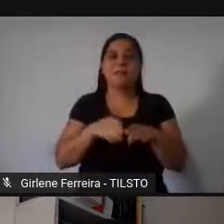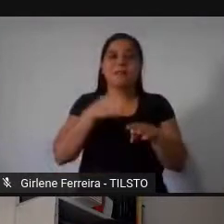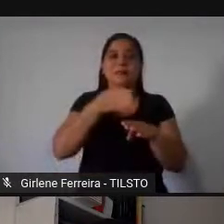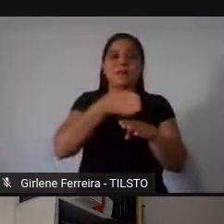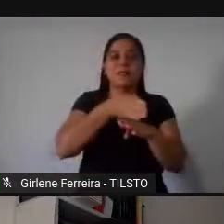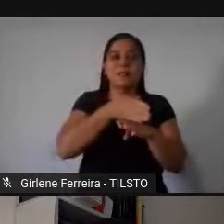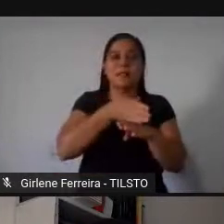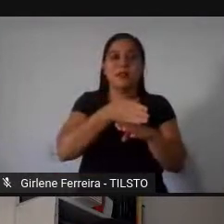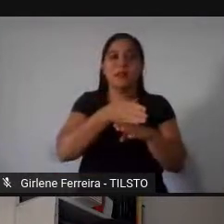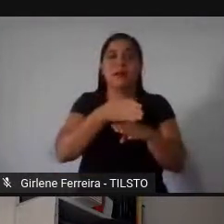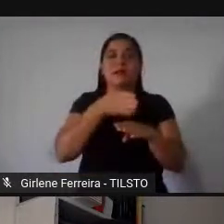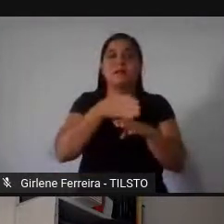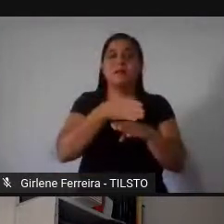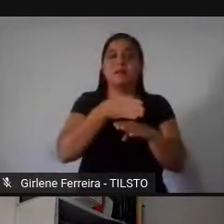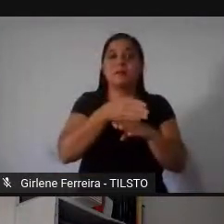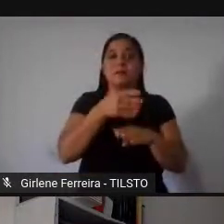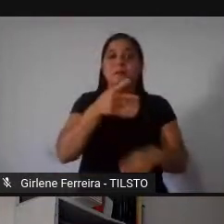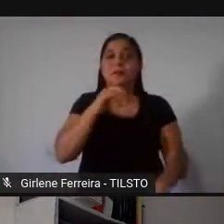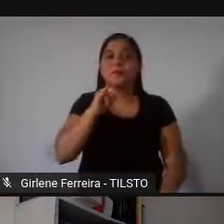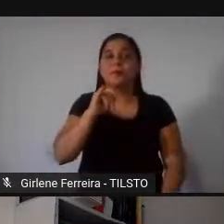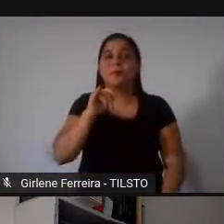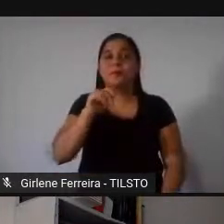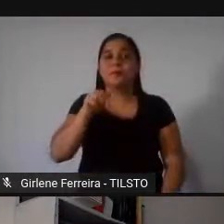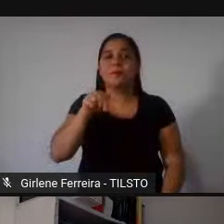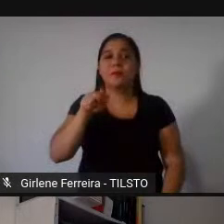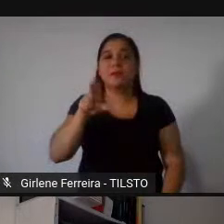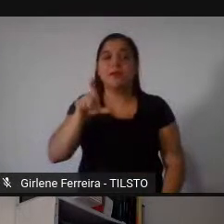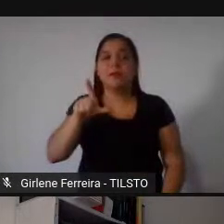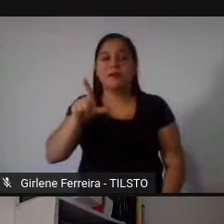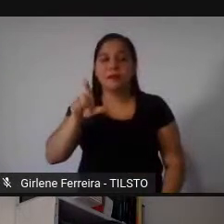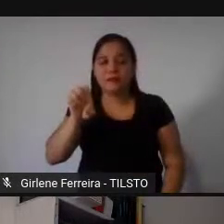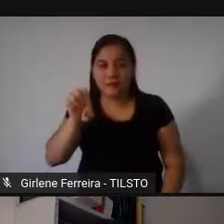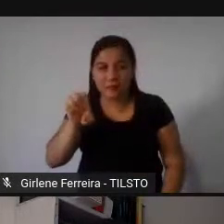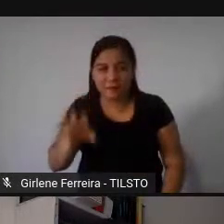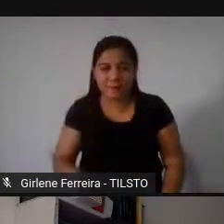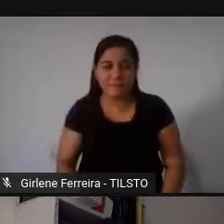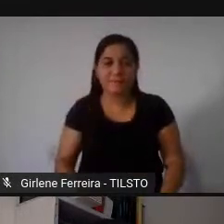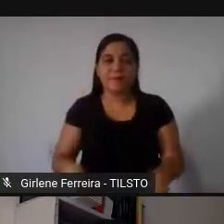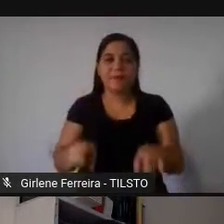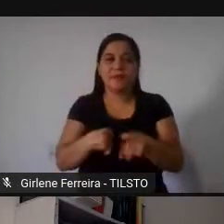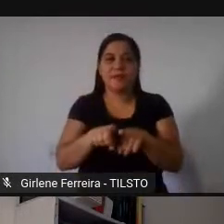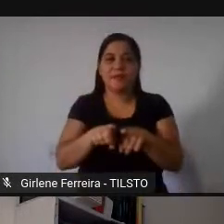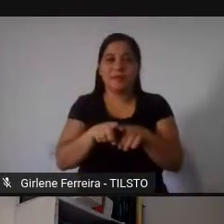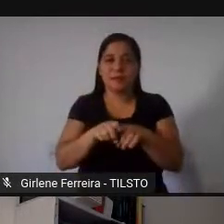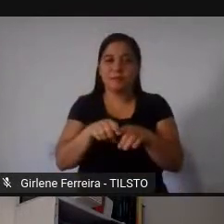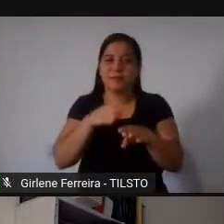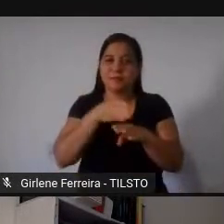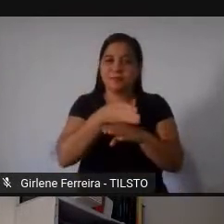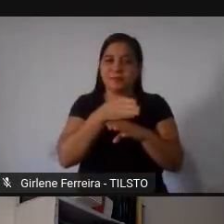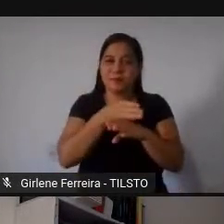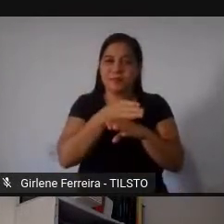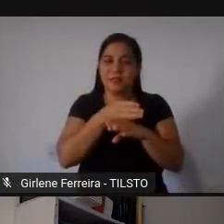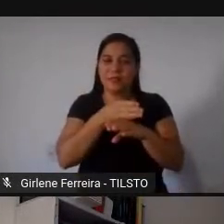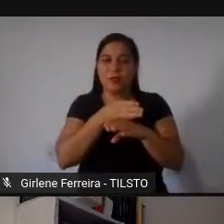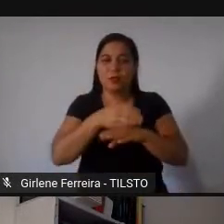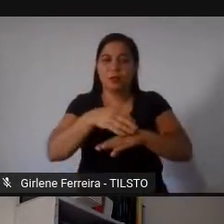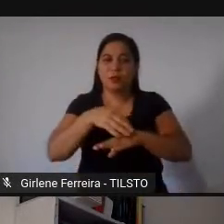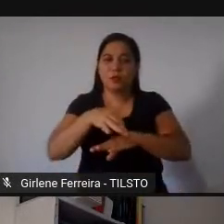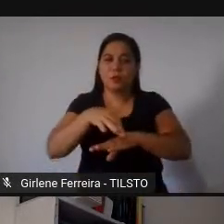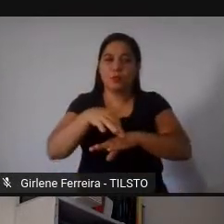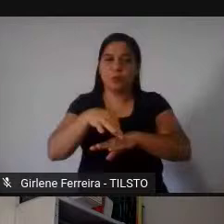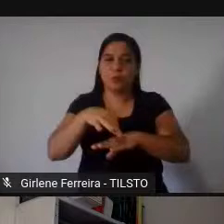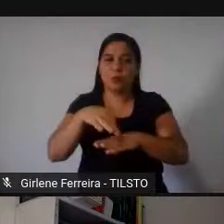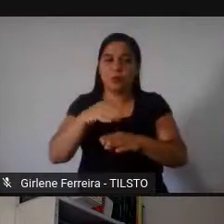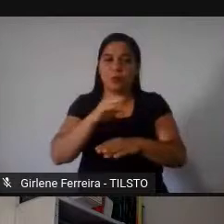daí ela participou do PIC, daí ingressando na universidade como aluna da Engenharia Civil na Universidade Federal do Paraná,